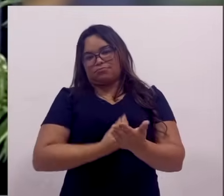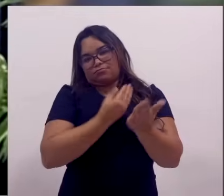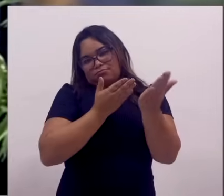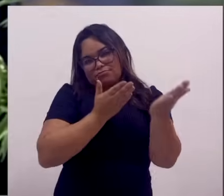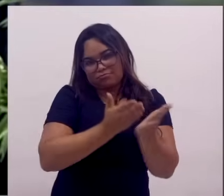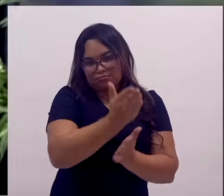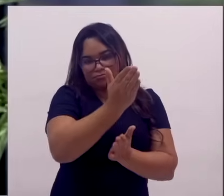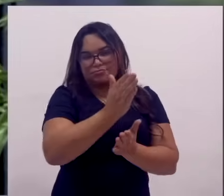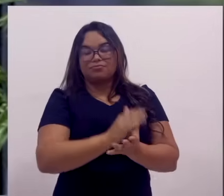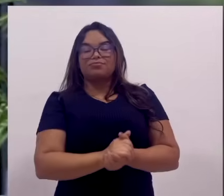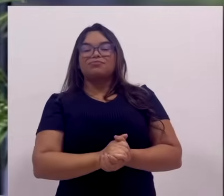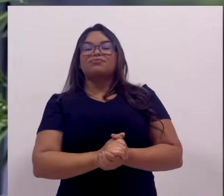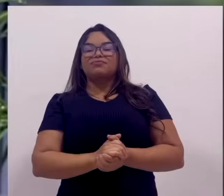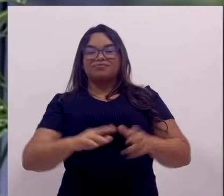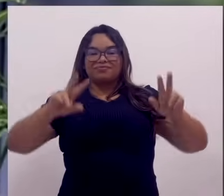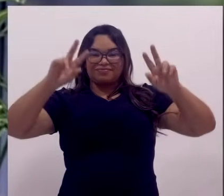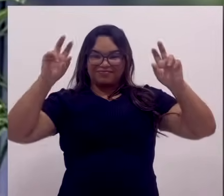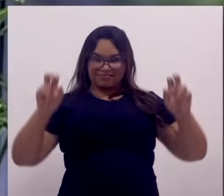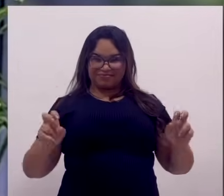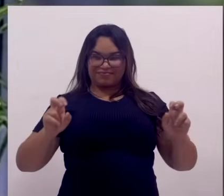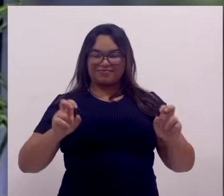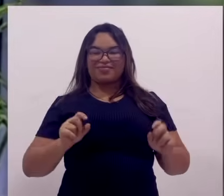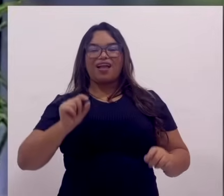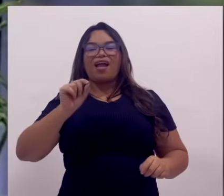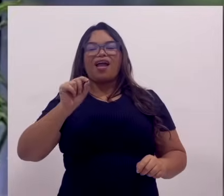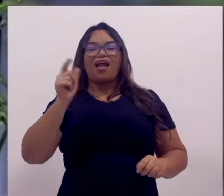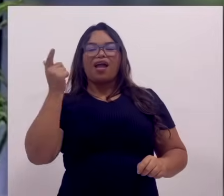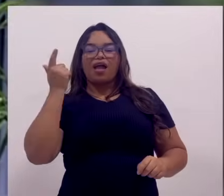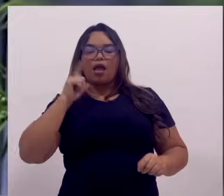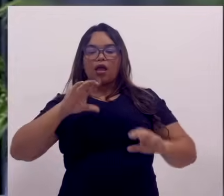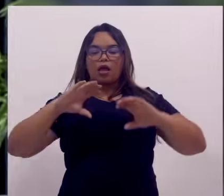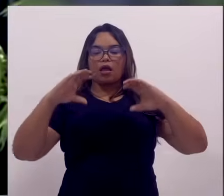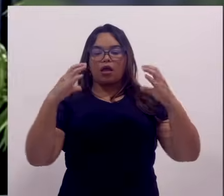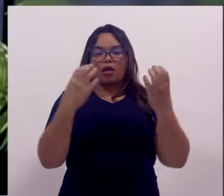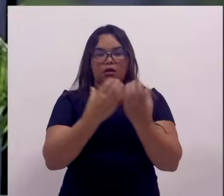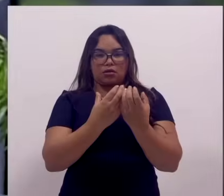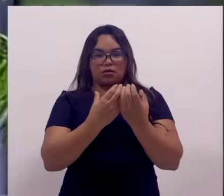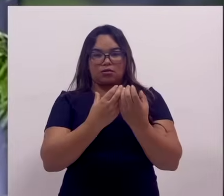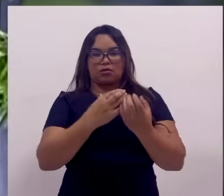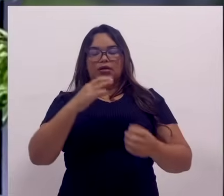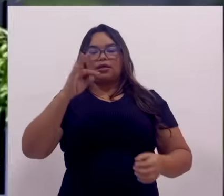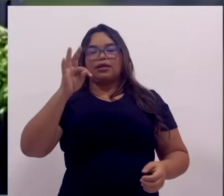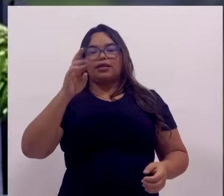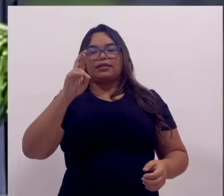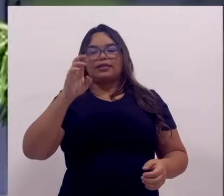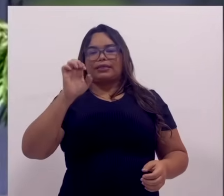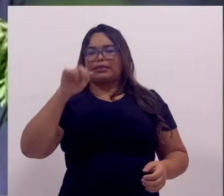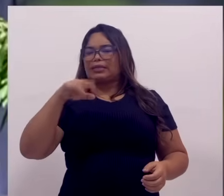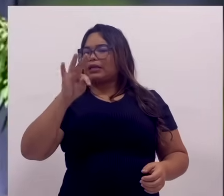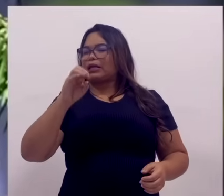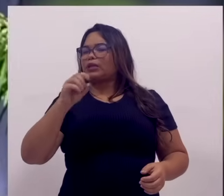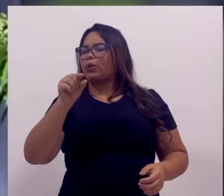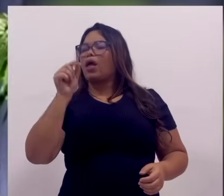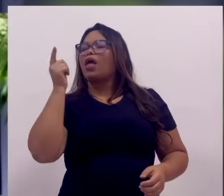pelo qual vivemos. Esse foi o assunto. Quem ganhou no Concílio de Trento?